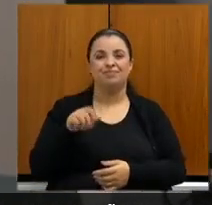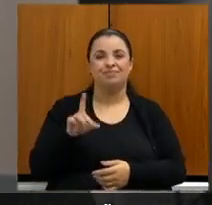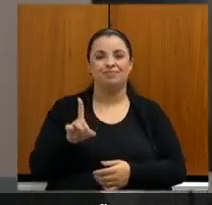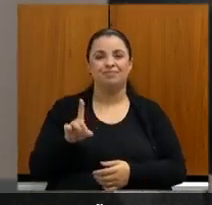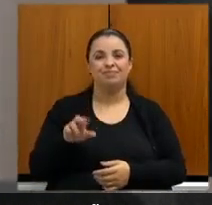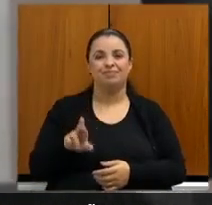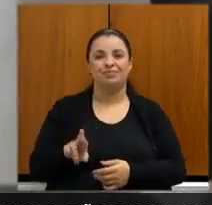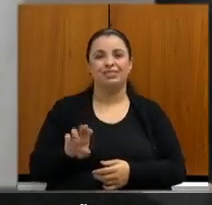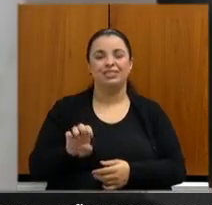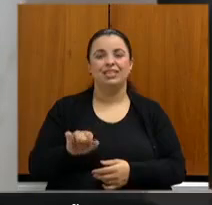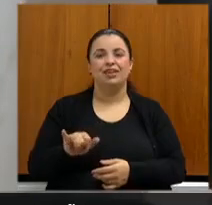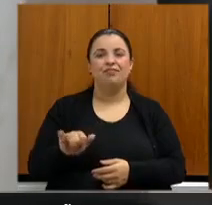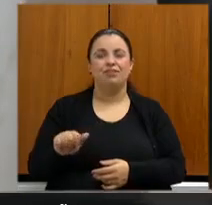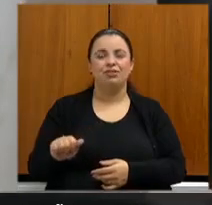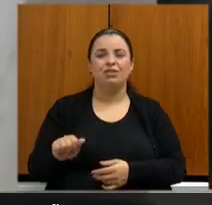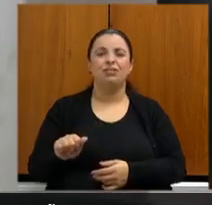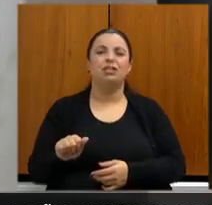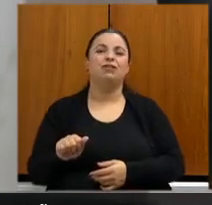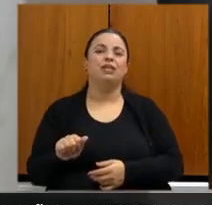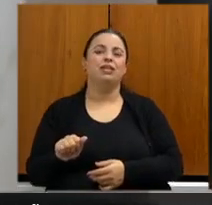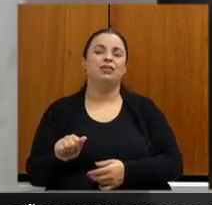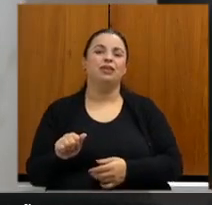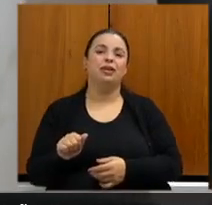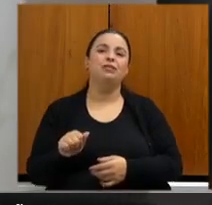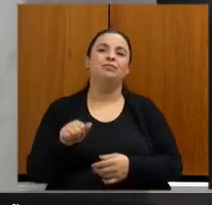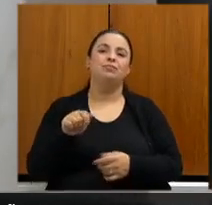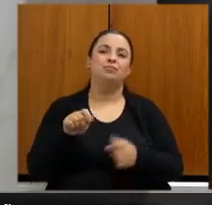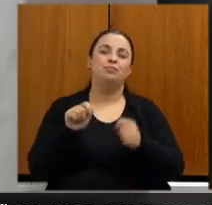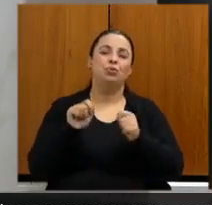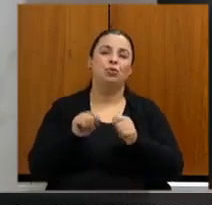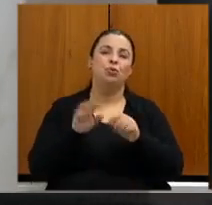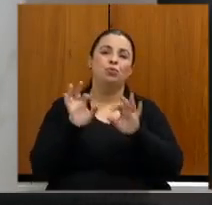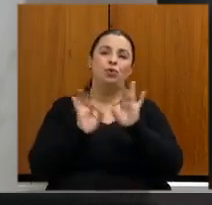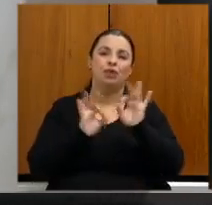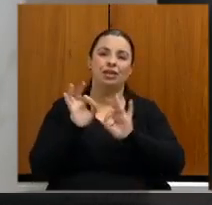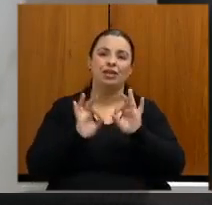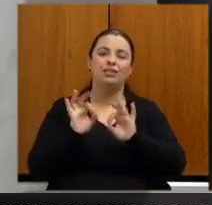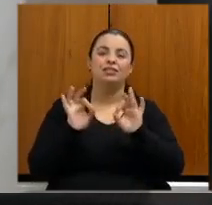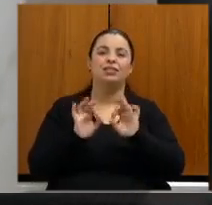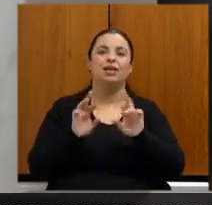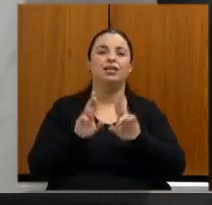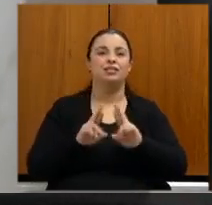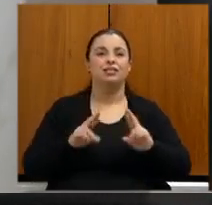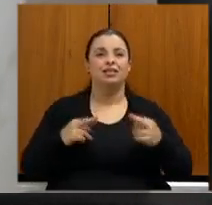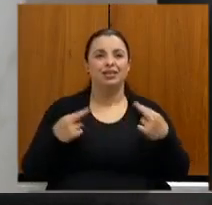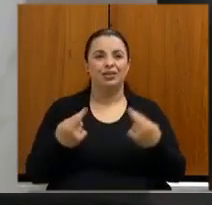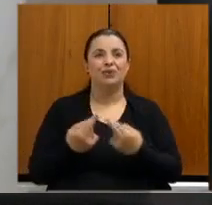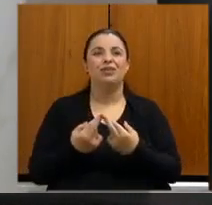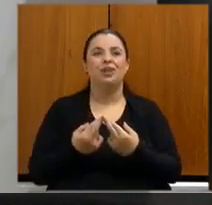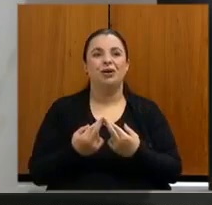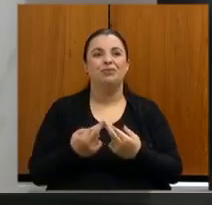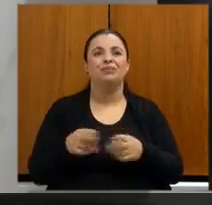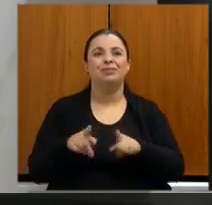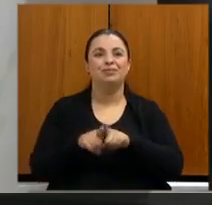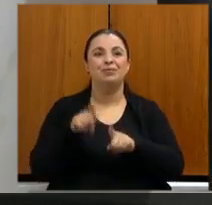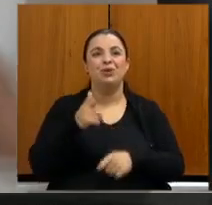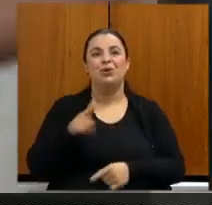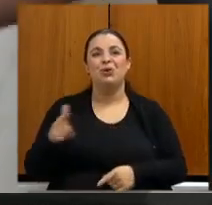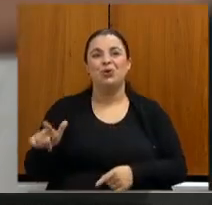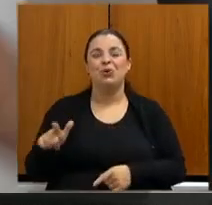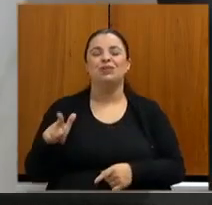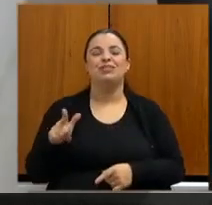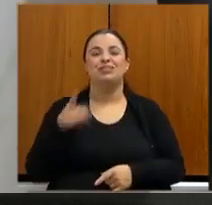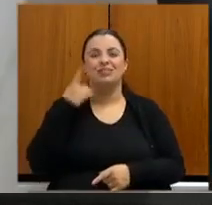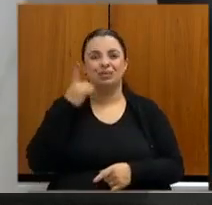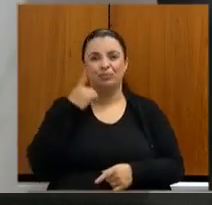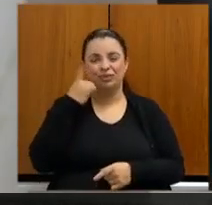promovido essa audiência aqui né com assinatura das outras deputadas também é na pessoa